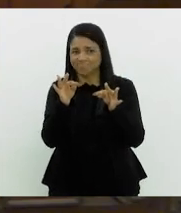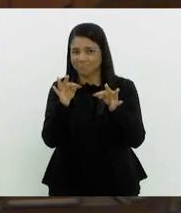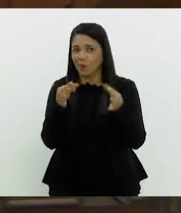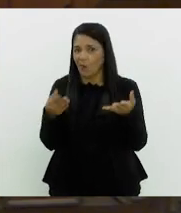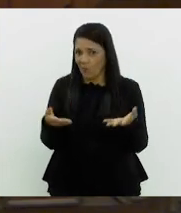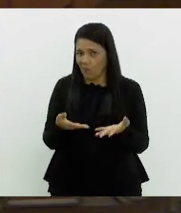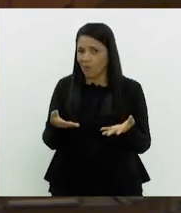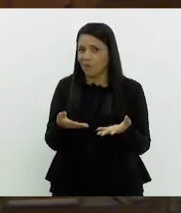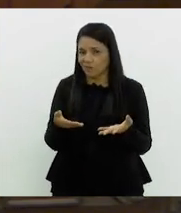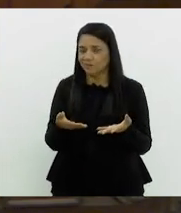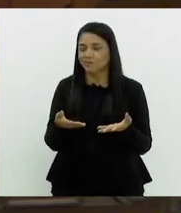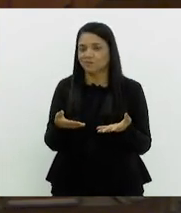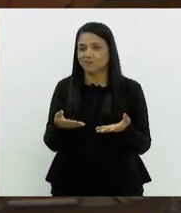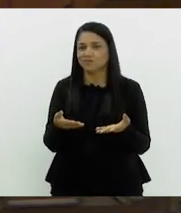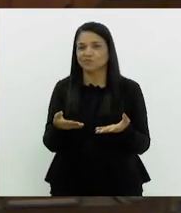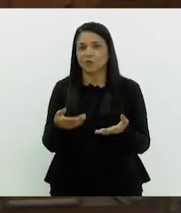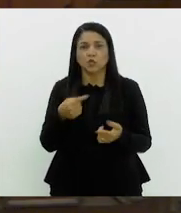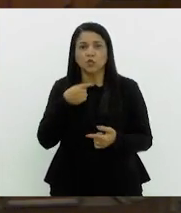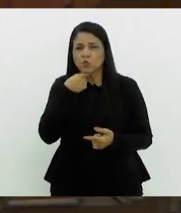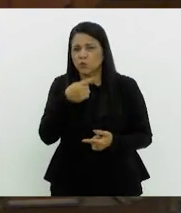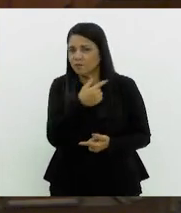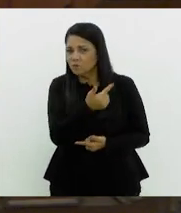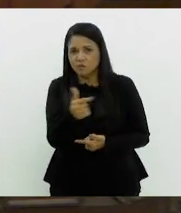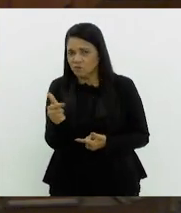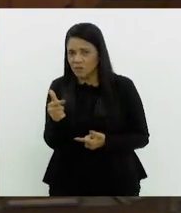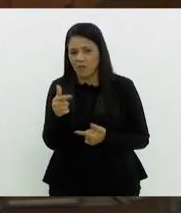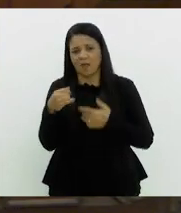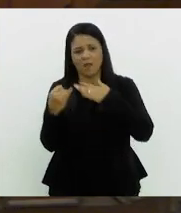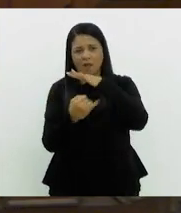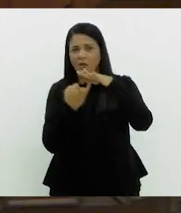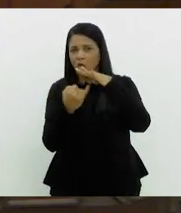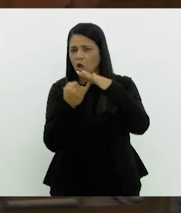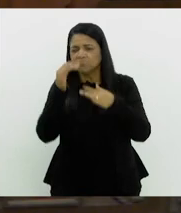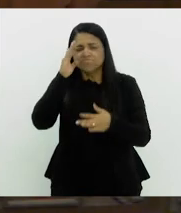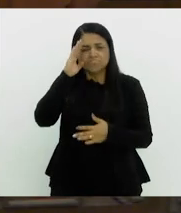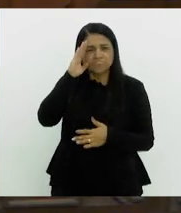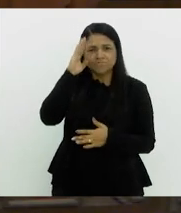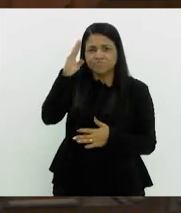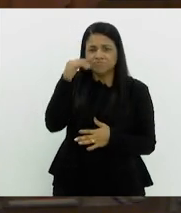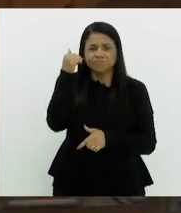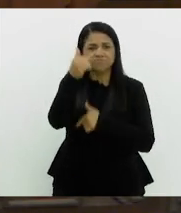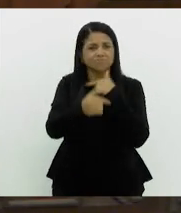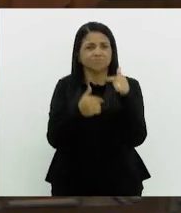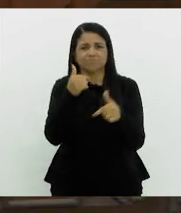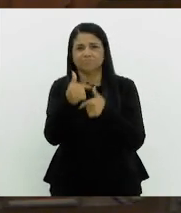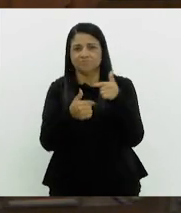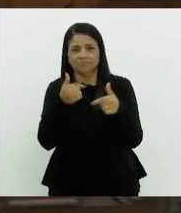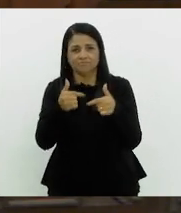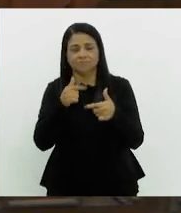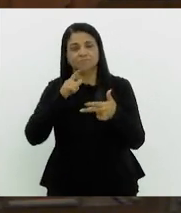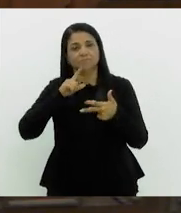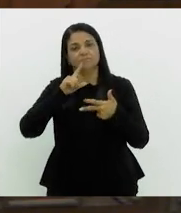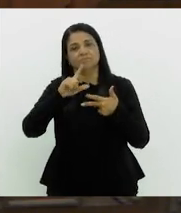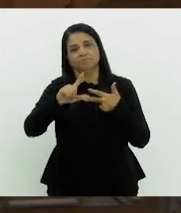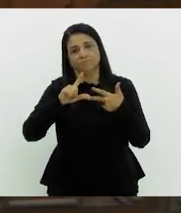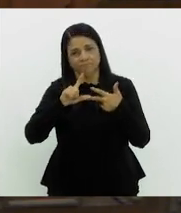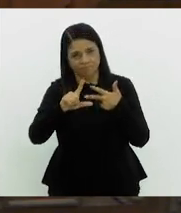aqui na casa, não há dúvidas que esse órgão é essencial para a atividade diária do Poder Legislativo.